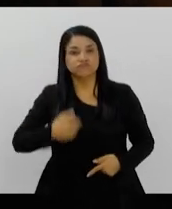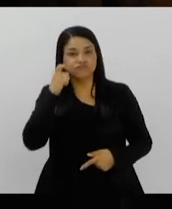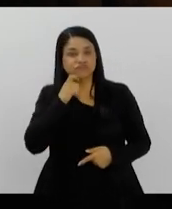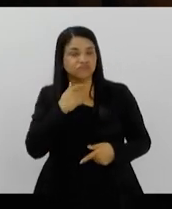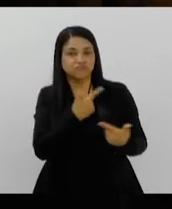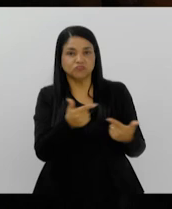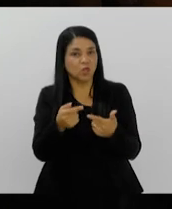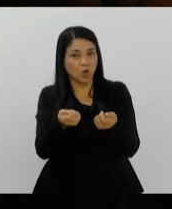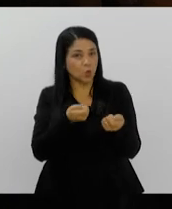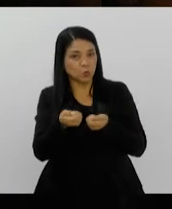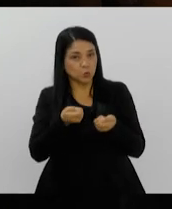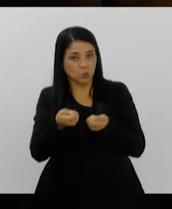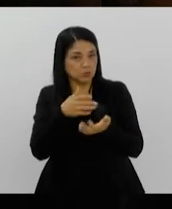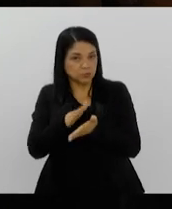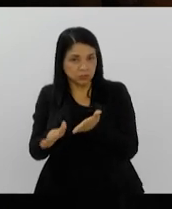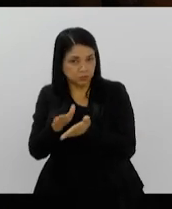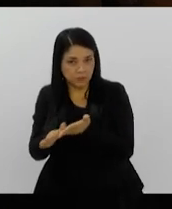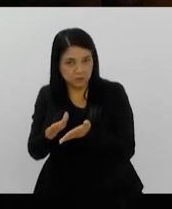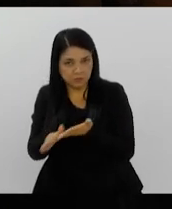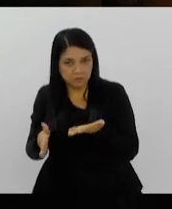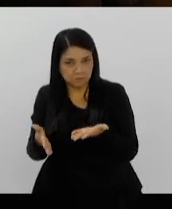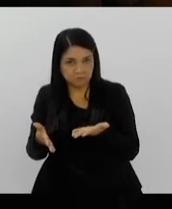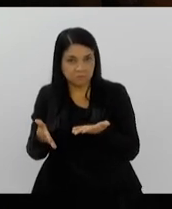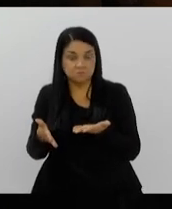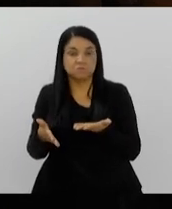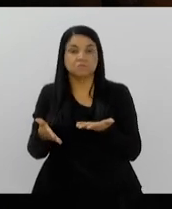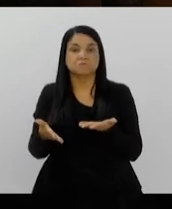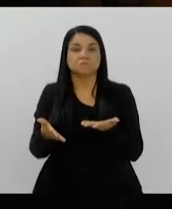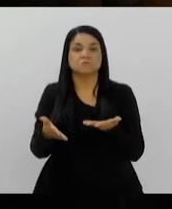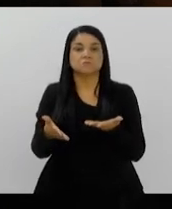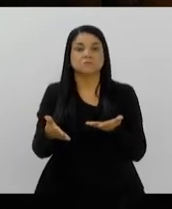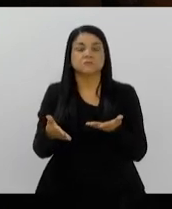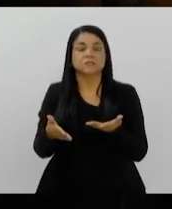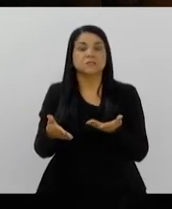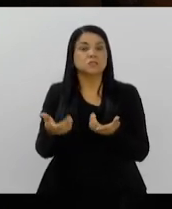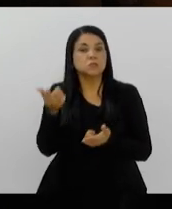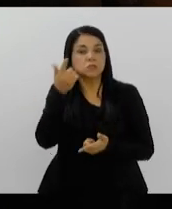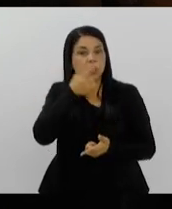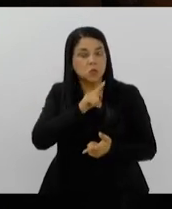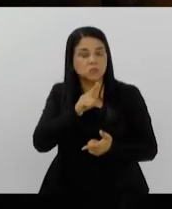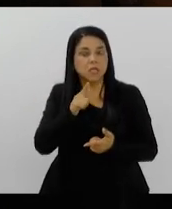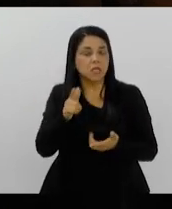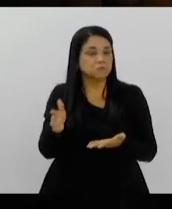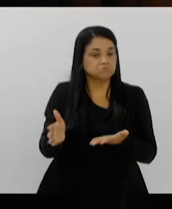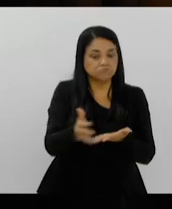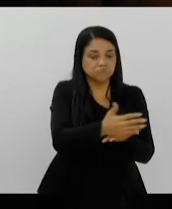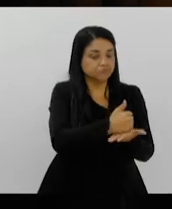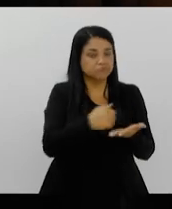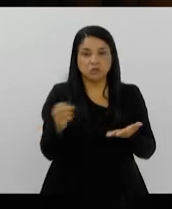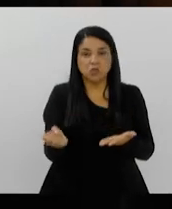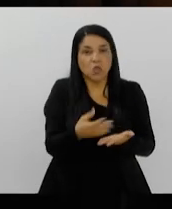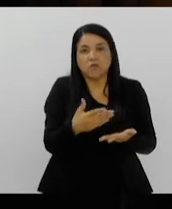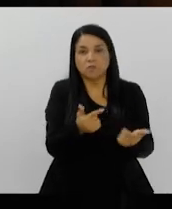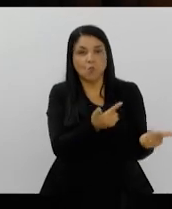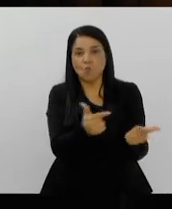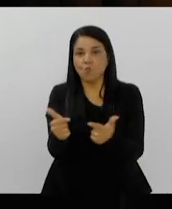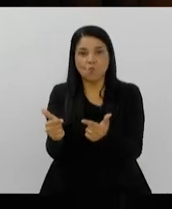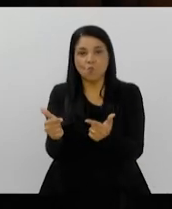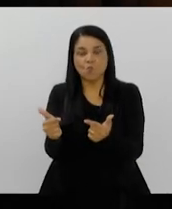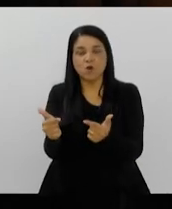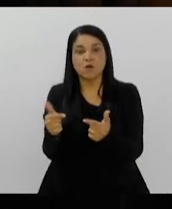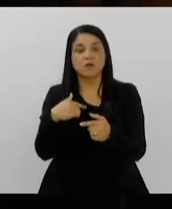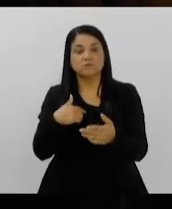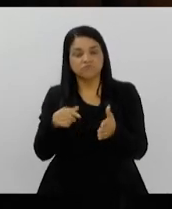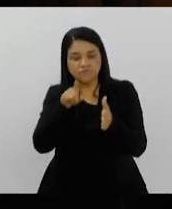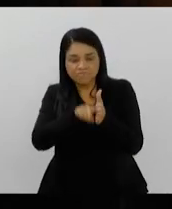controla despesa e não consegue gerar nenhum tipo de receita. A gente olha para os subsídios